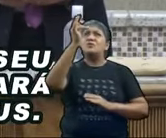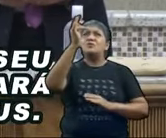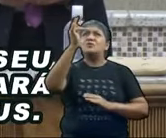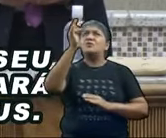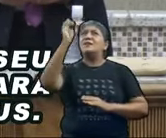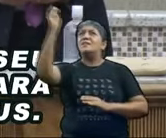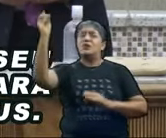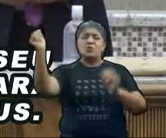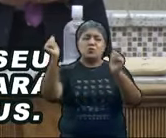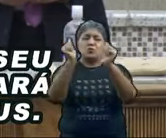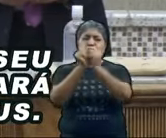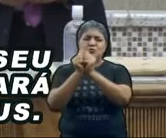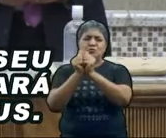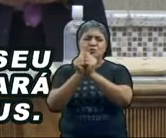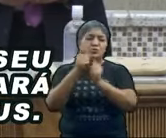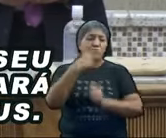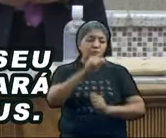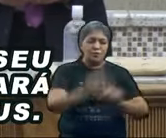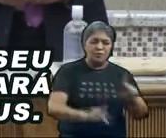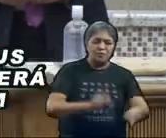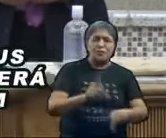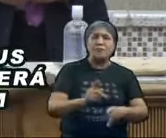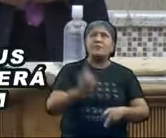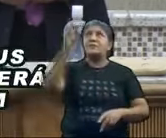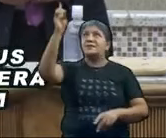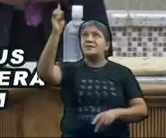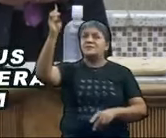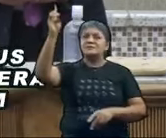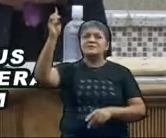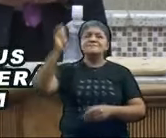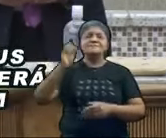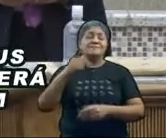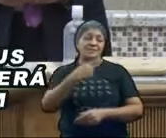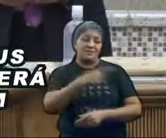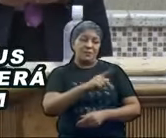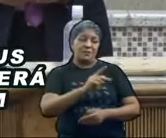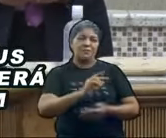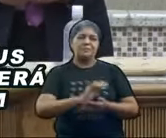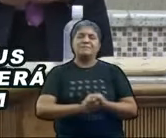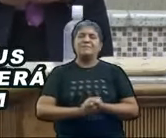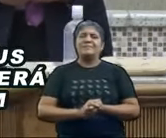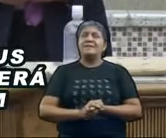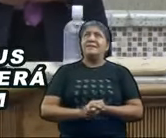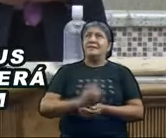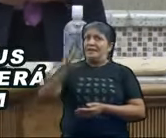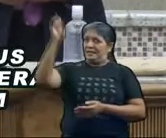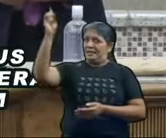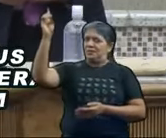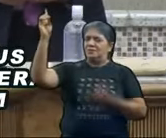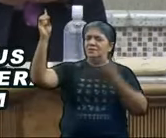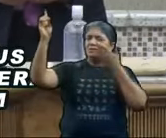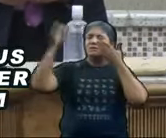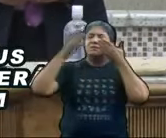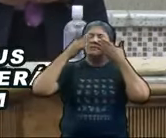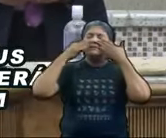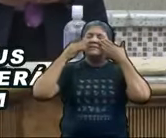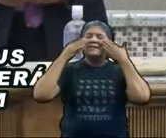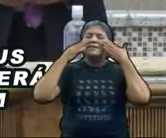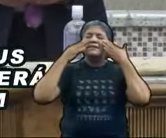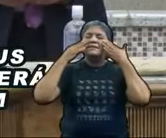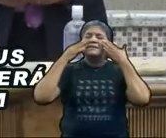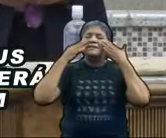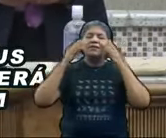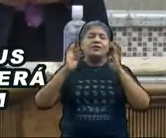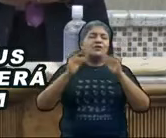com eles e será o seu Deus. E Deus limpará dos seus olhos toda lágrima, e não haverá